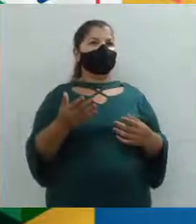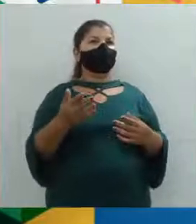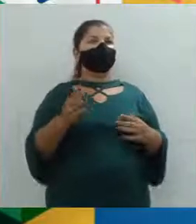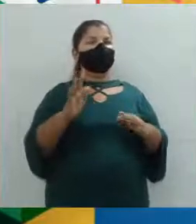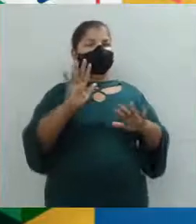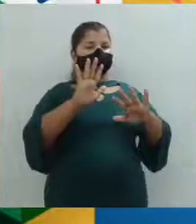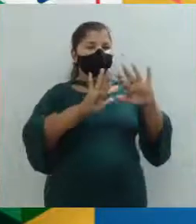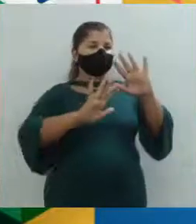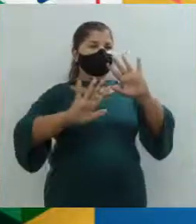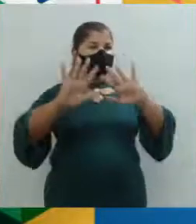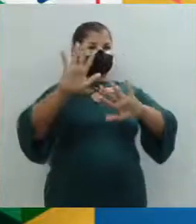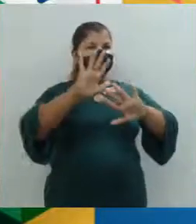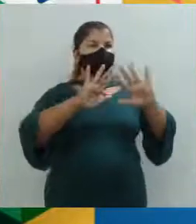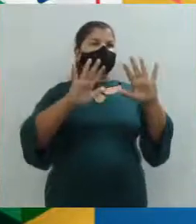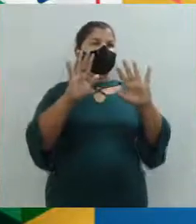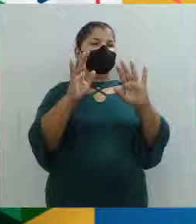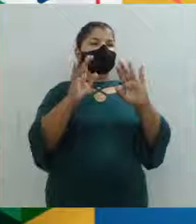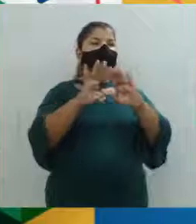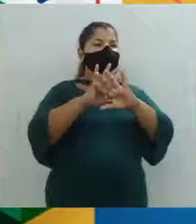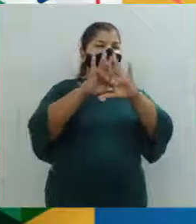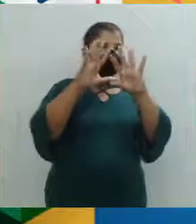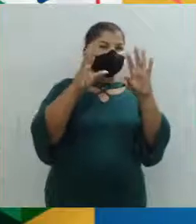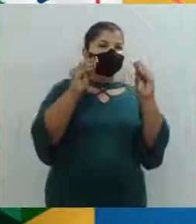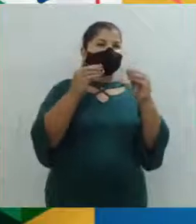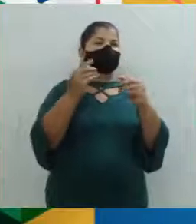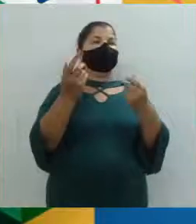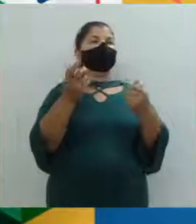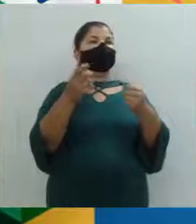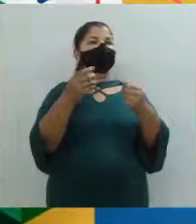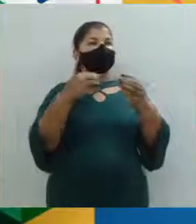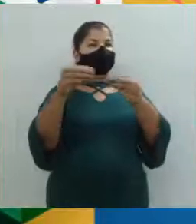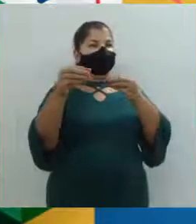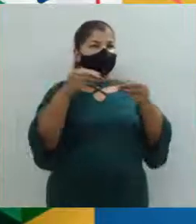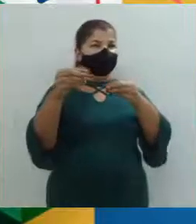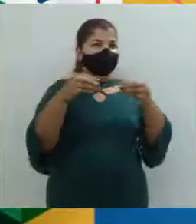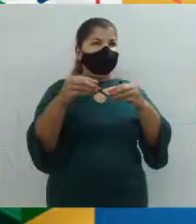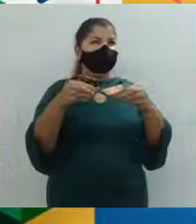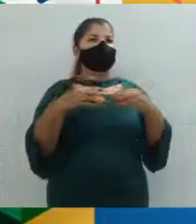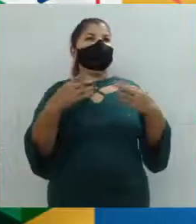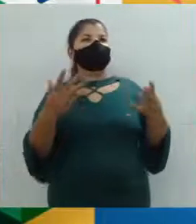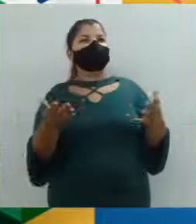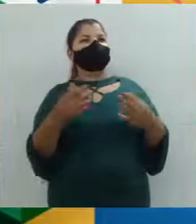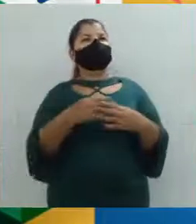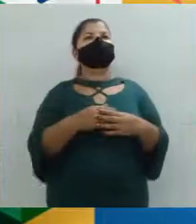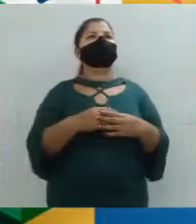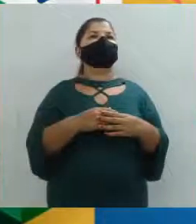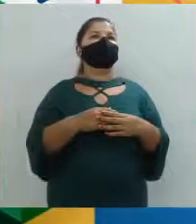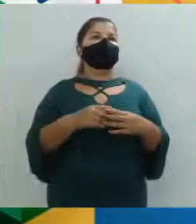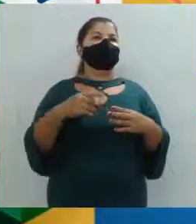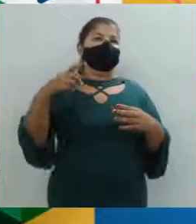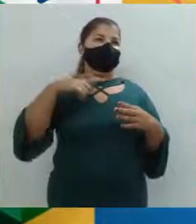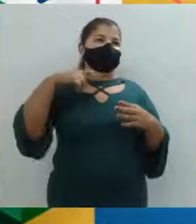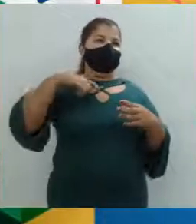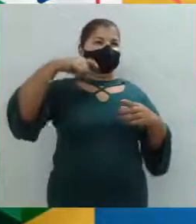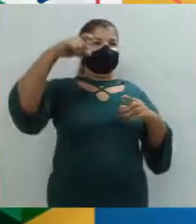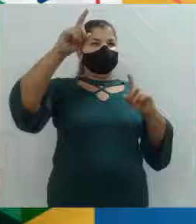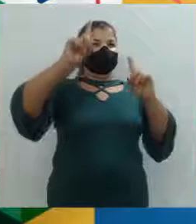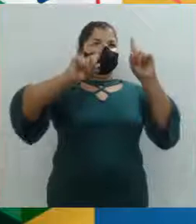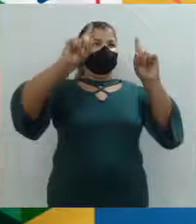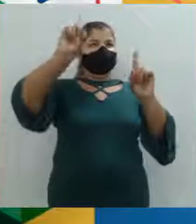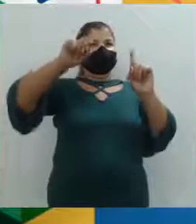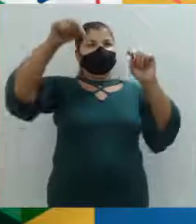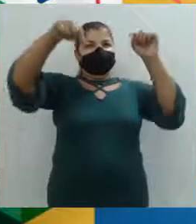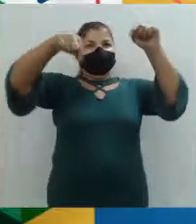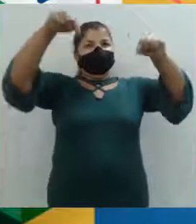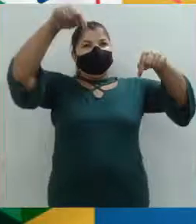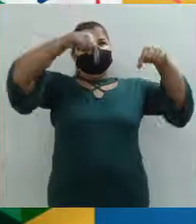planos, né, transparentes aí de acrílico. E aí a gente observa que está suspenso, né, esses